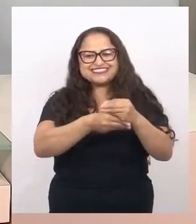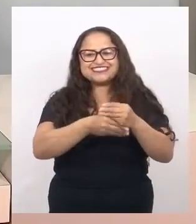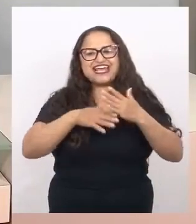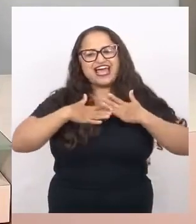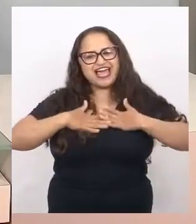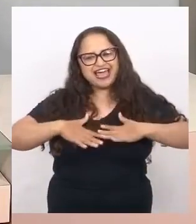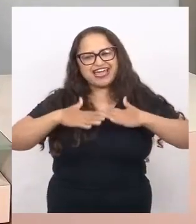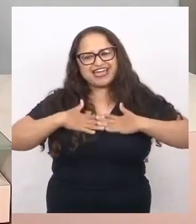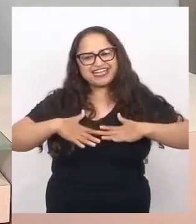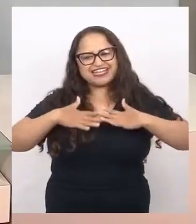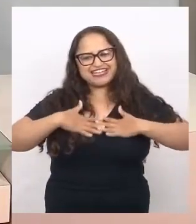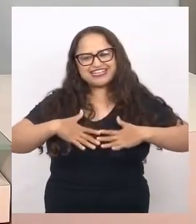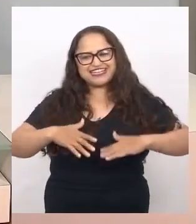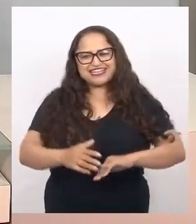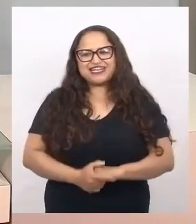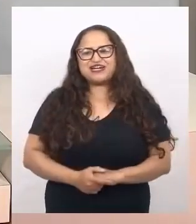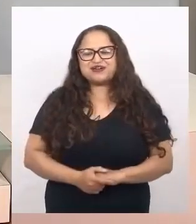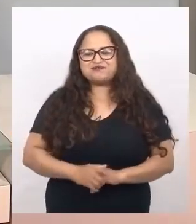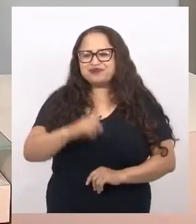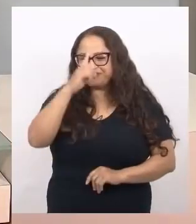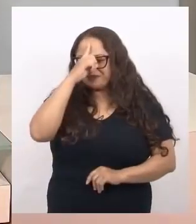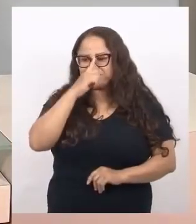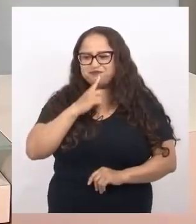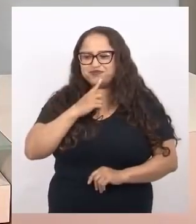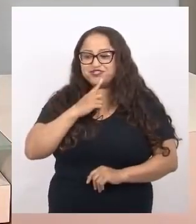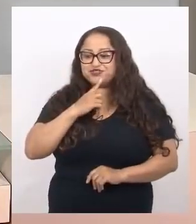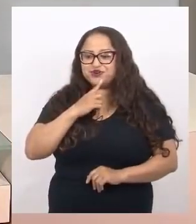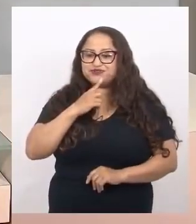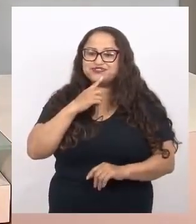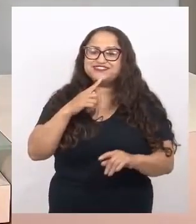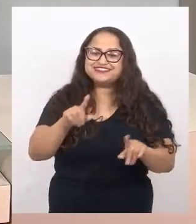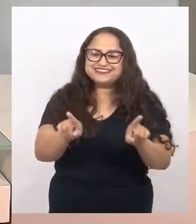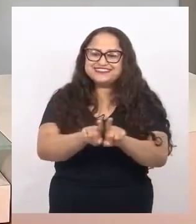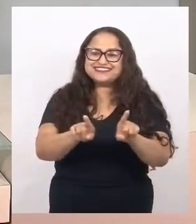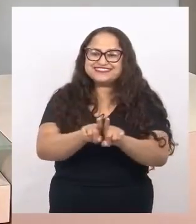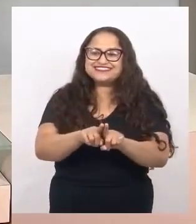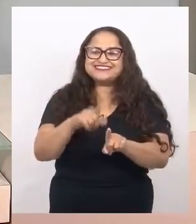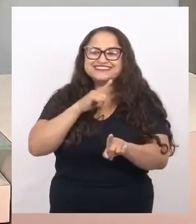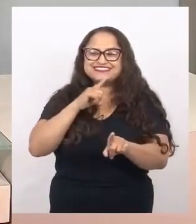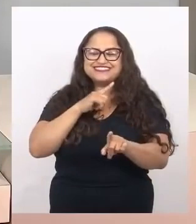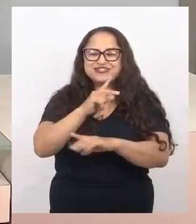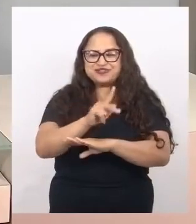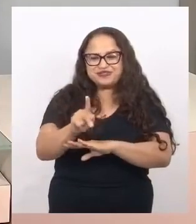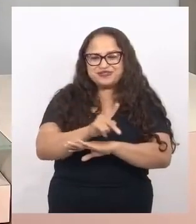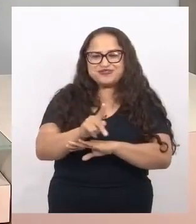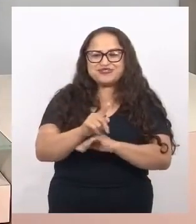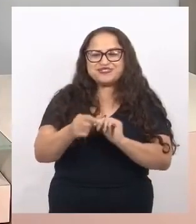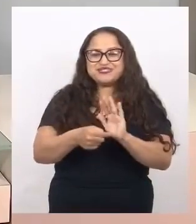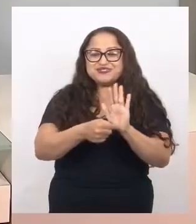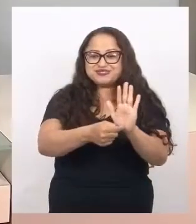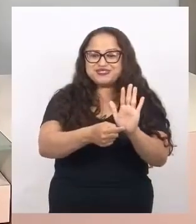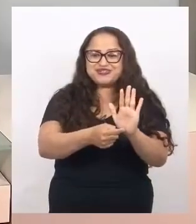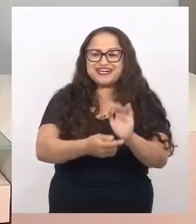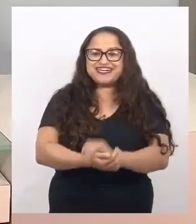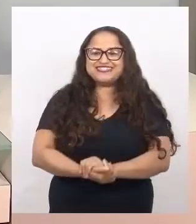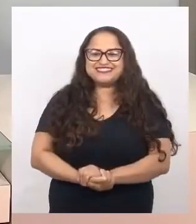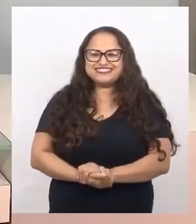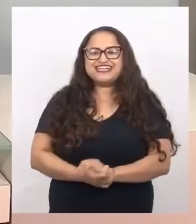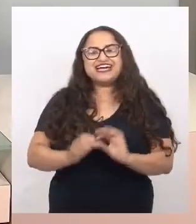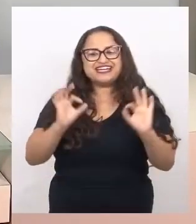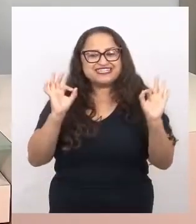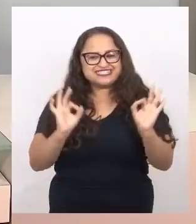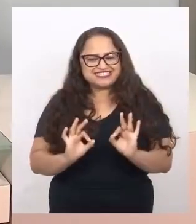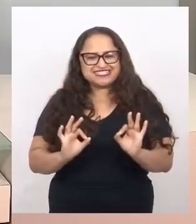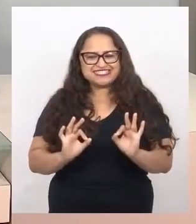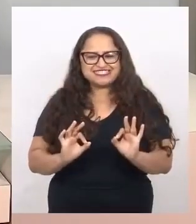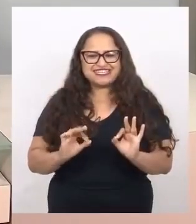Estará liberado também para o perfil de vice-diretor das escolas, e aí no dia seguinte os professores manifestarem interesse aquilo que está certinho de saldo